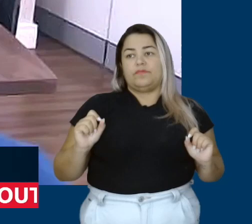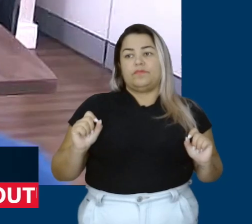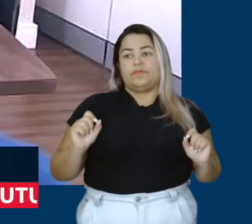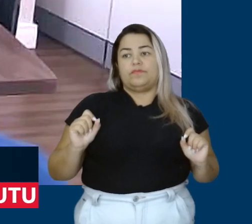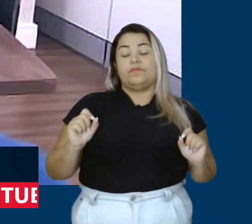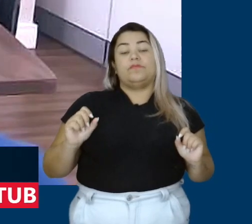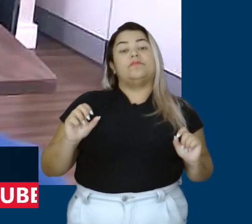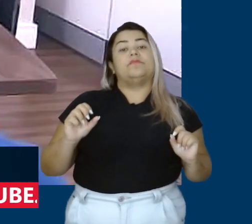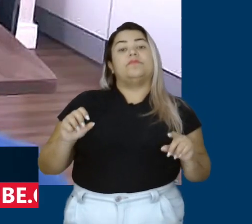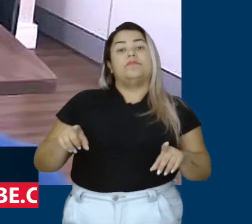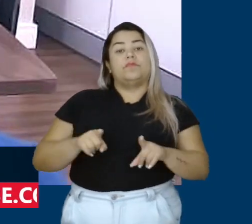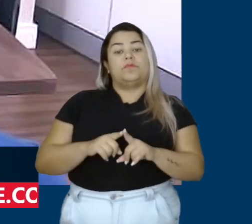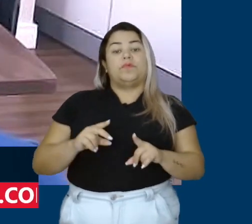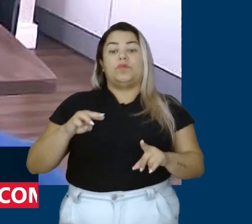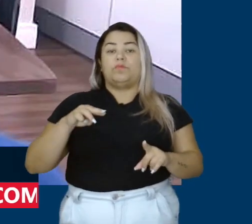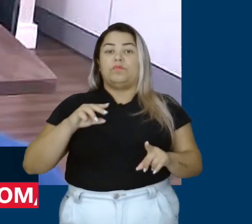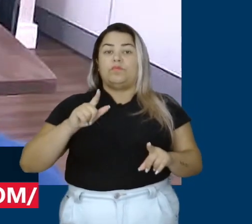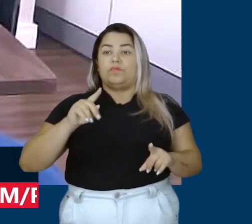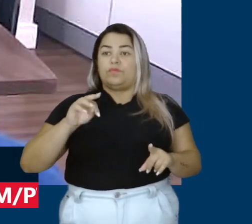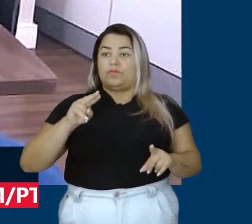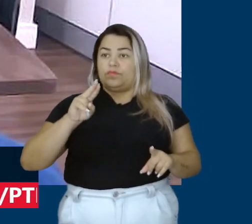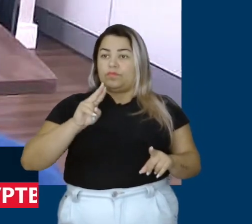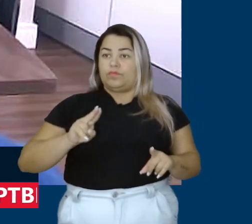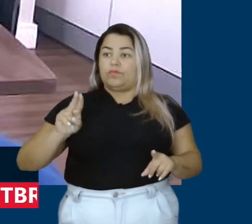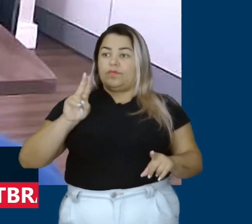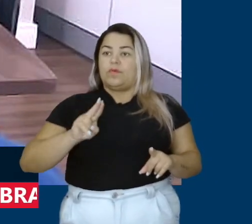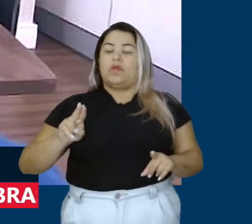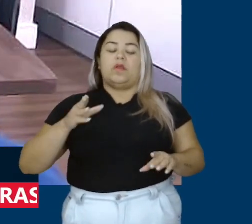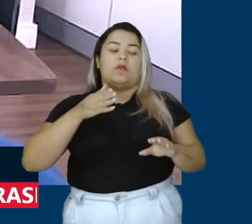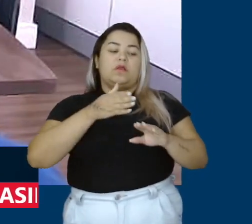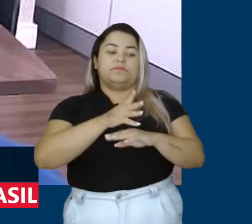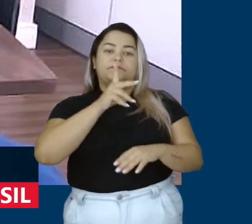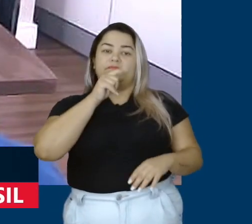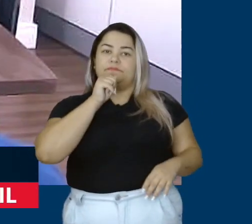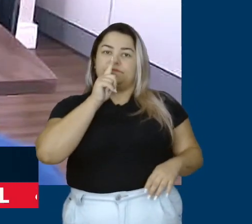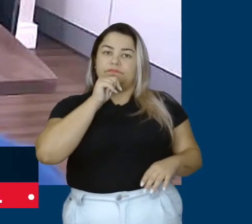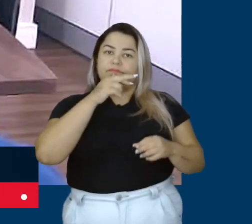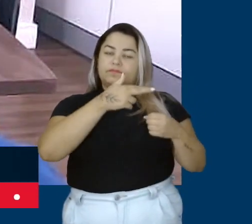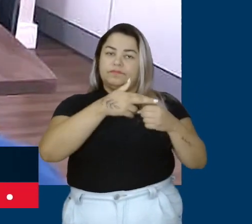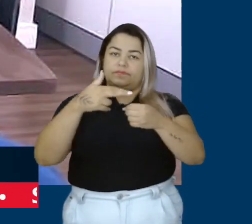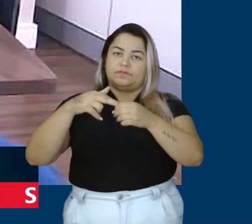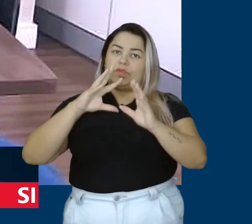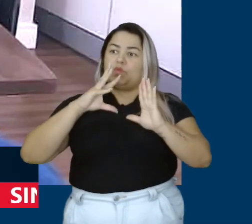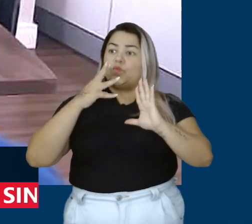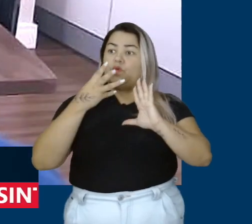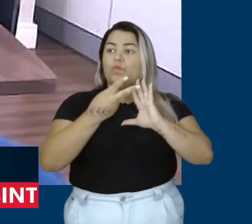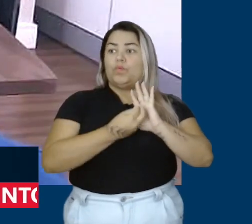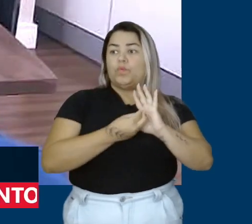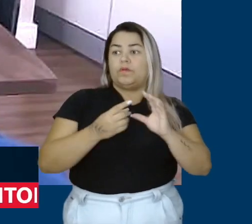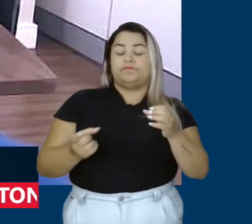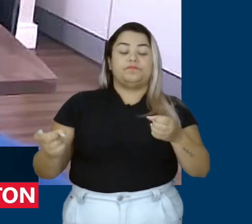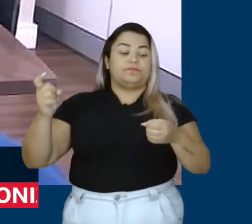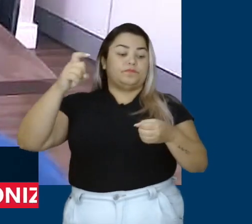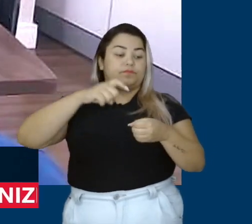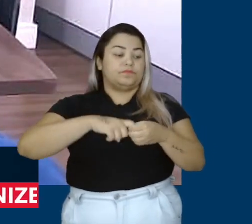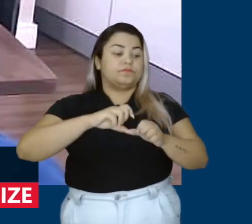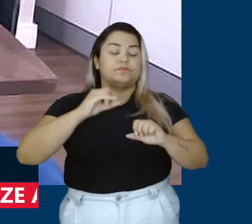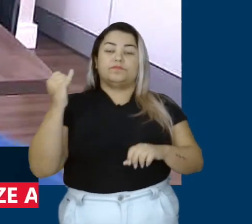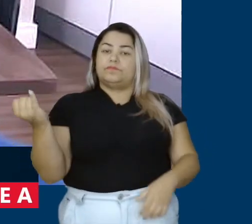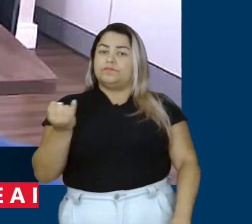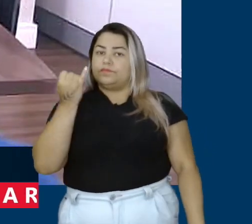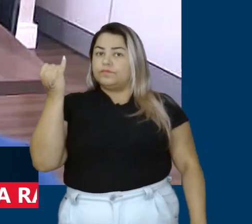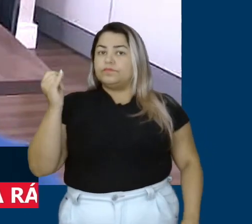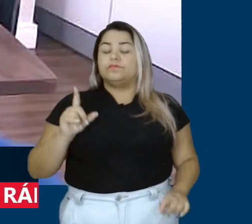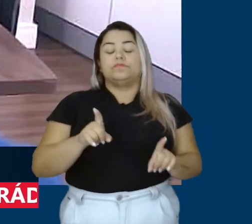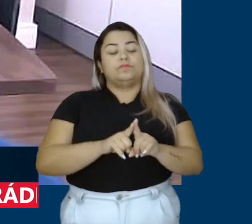de sistemas multiuso de acesso à água para a região amazônica. Então, é uma retomada bem importante e